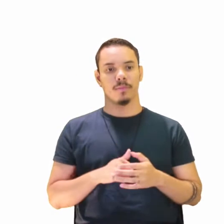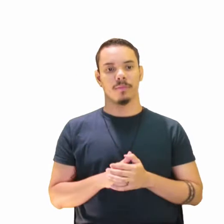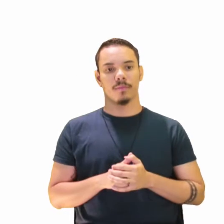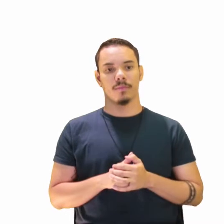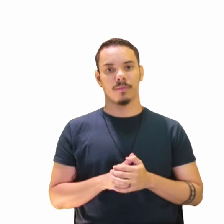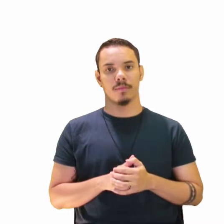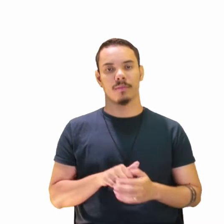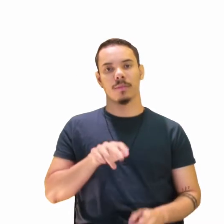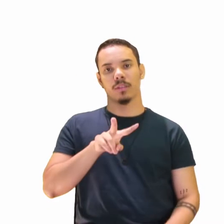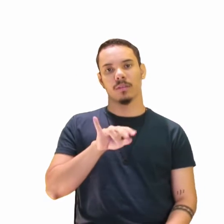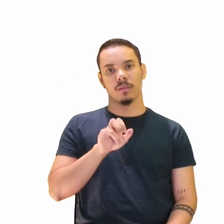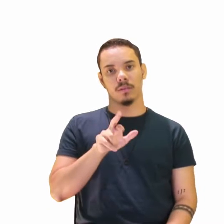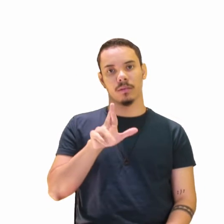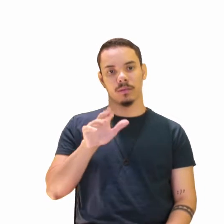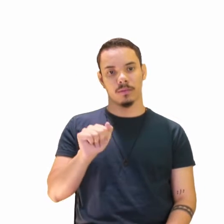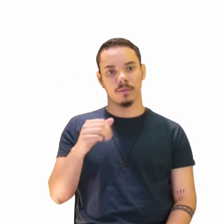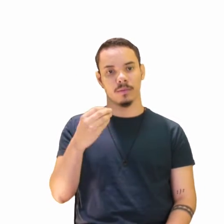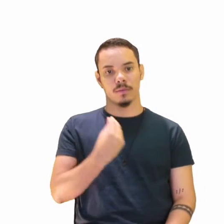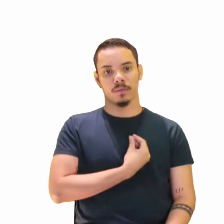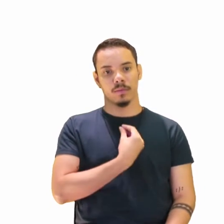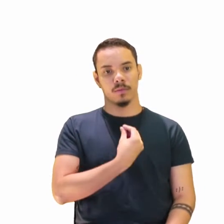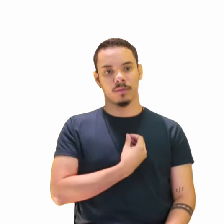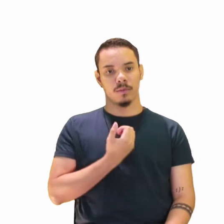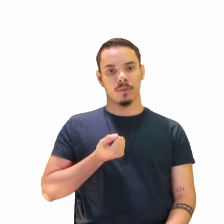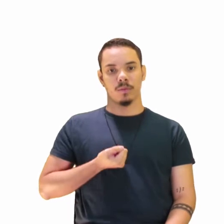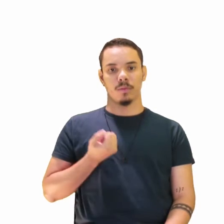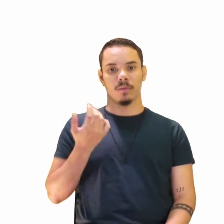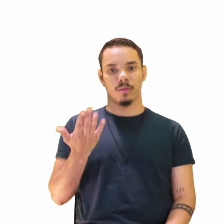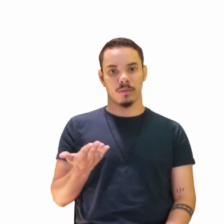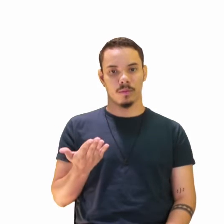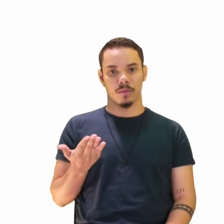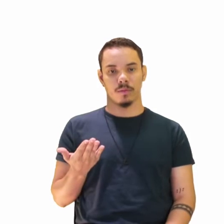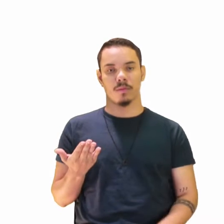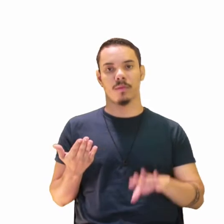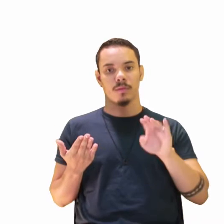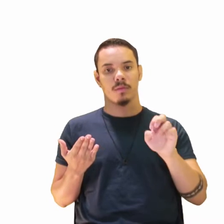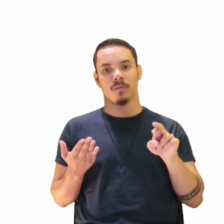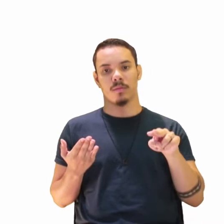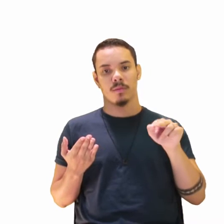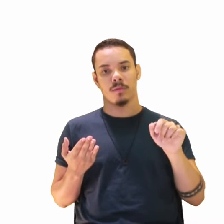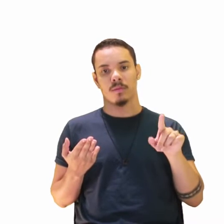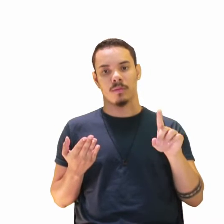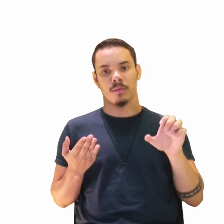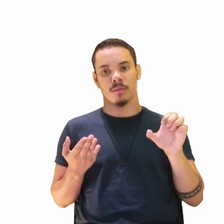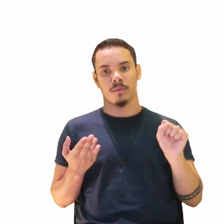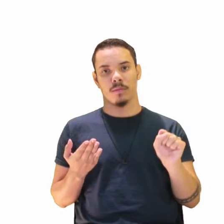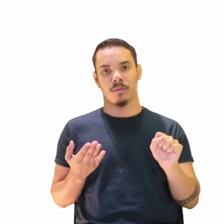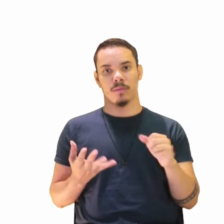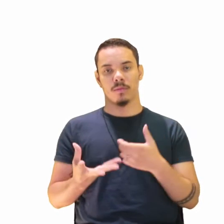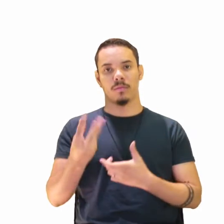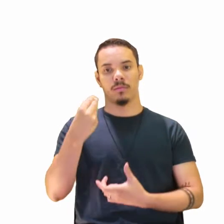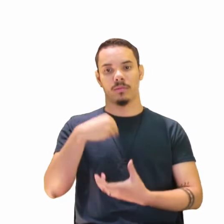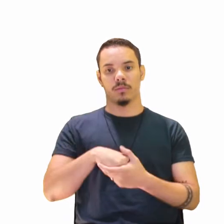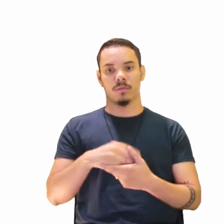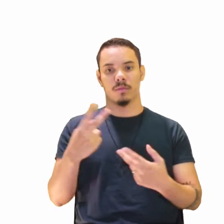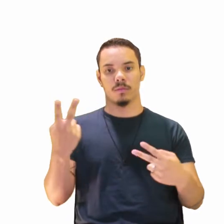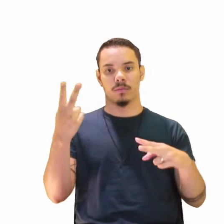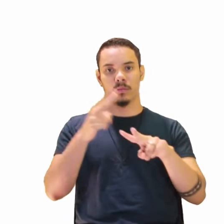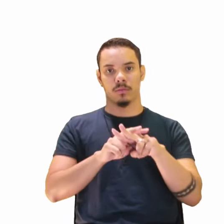Vieira vivia para fora, Bernardes para a cela.